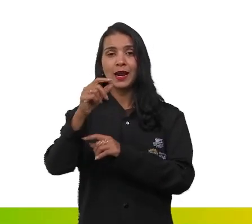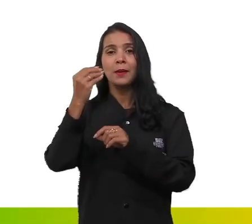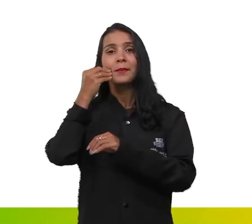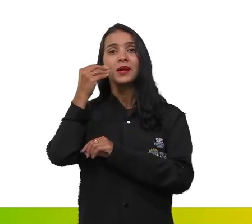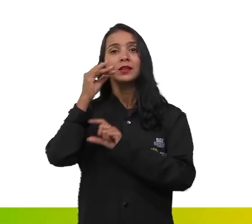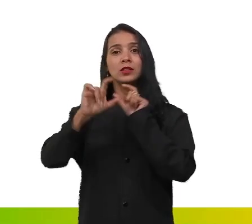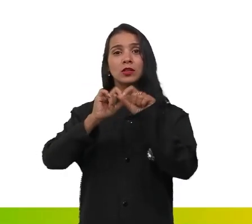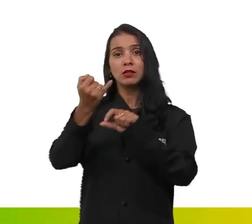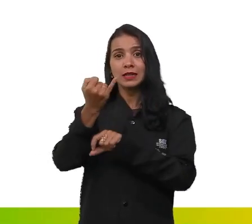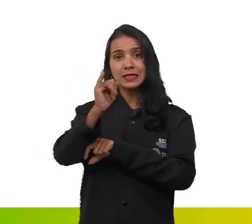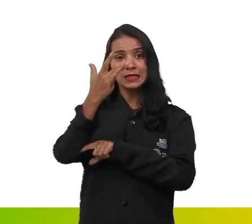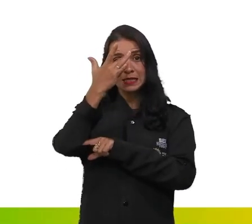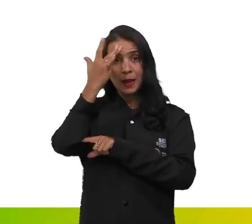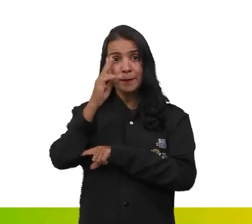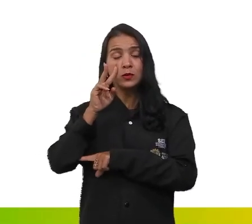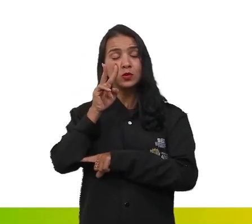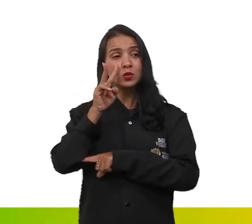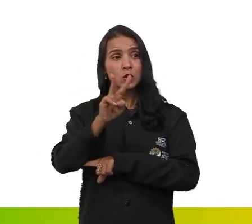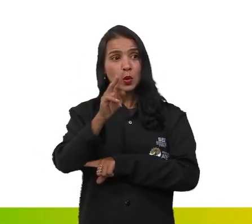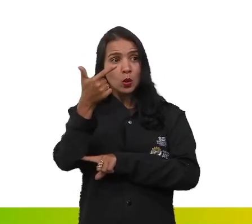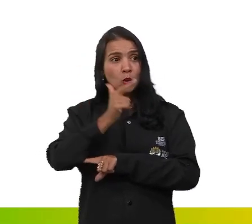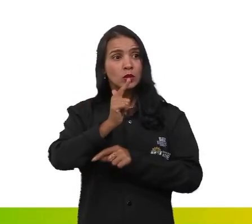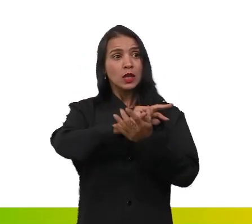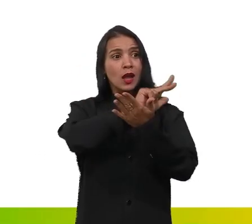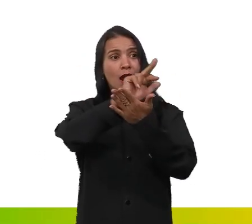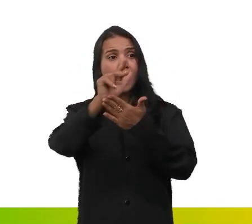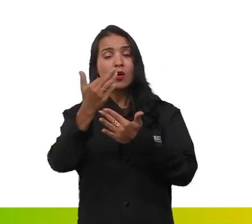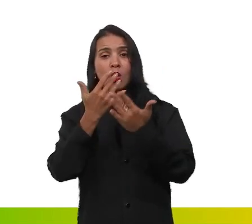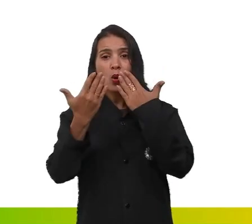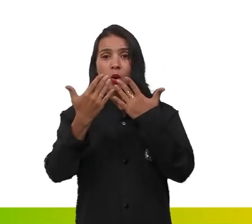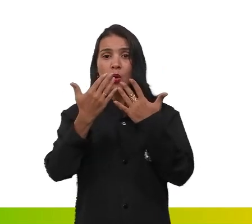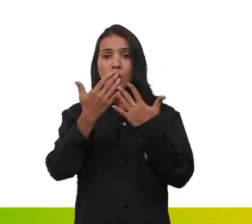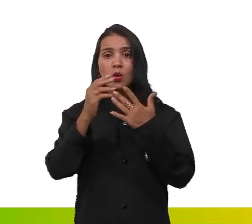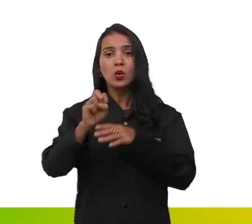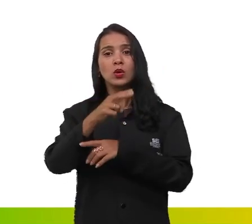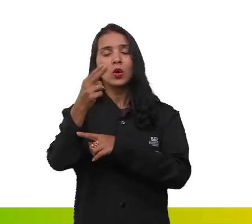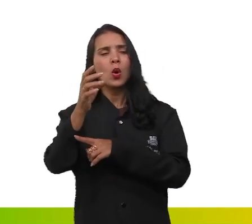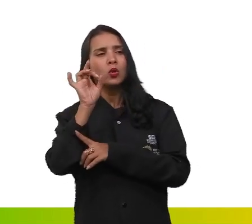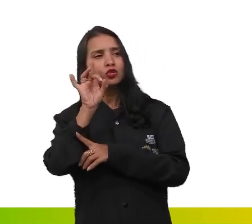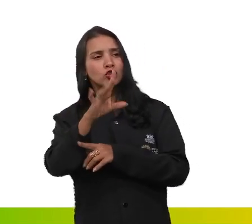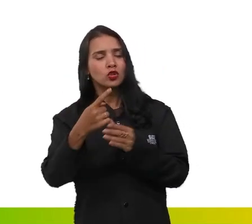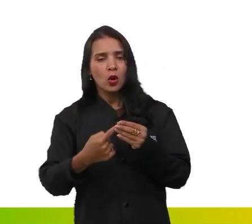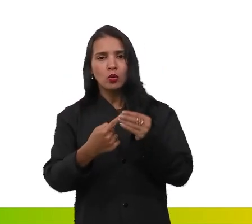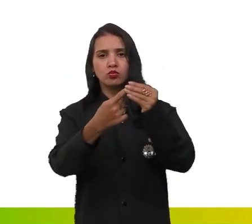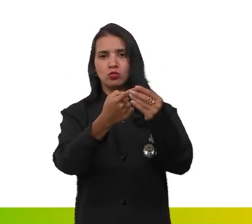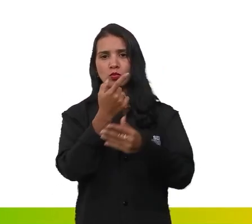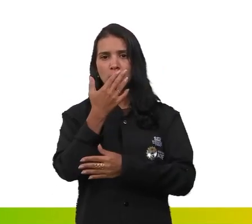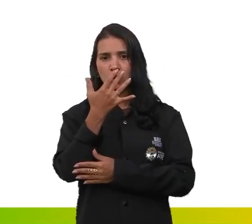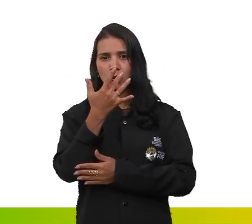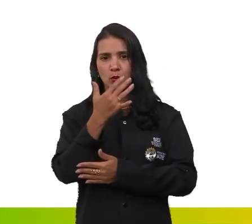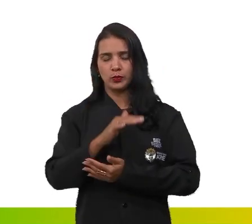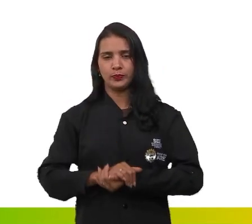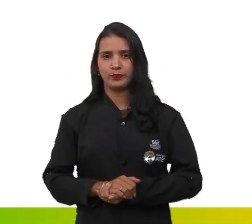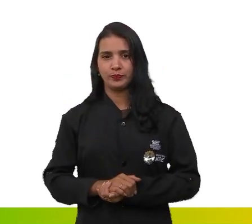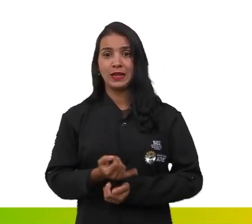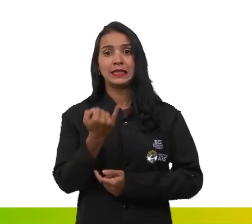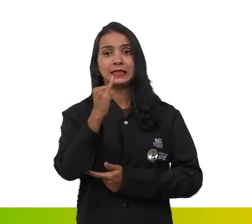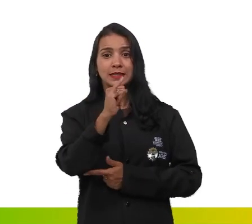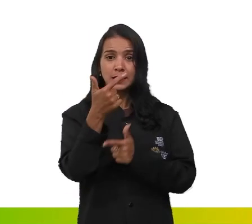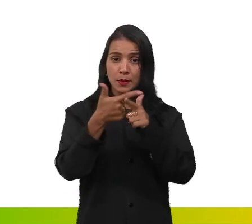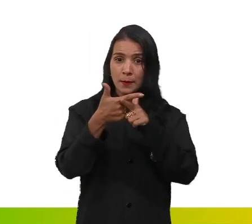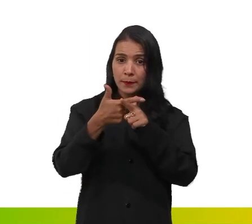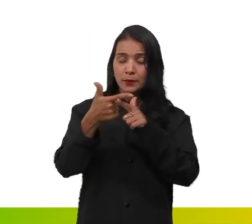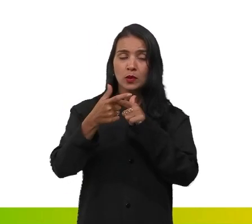ou não. E mais uma vez falando, né? A pessoa que consegue enxergar, identificar, diferenciar, são as que têm a visão normal. Então, quem tem problemas